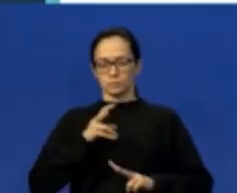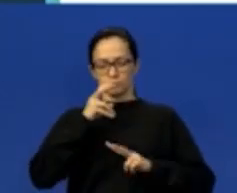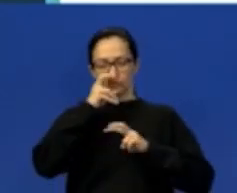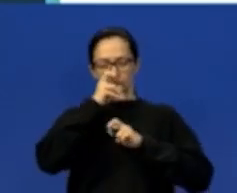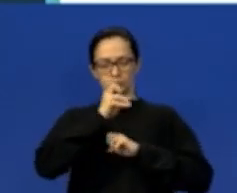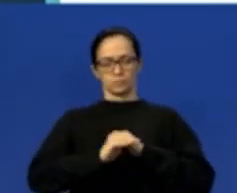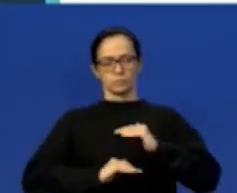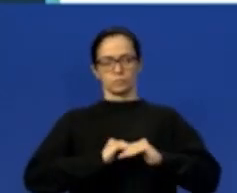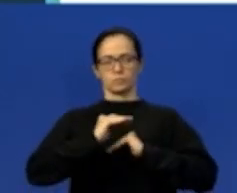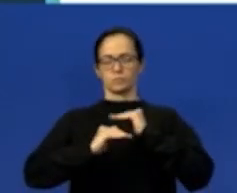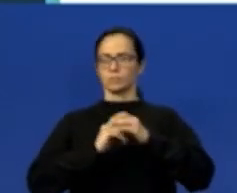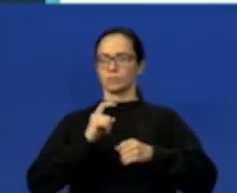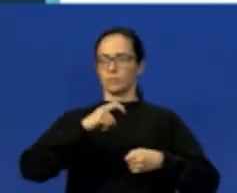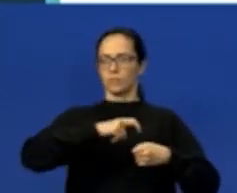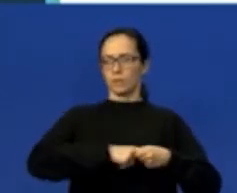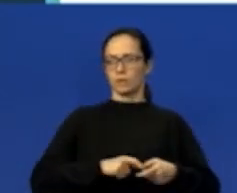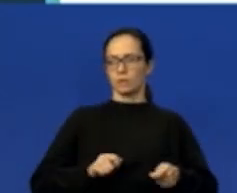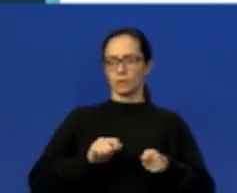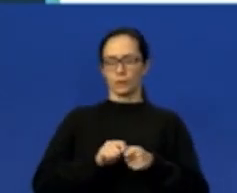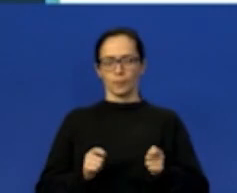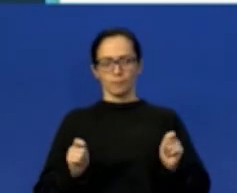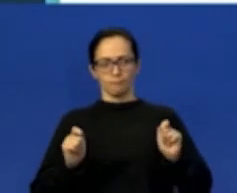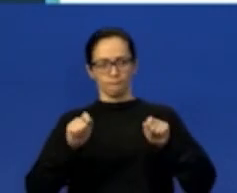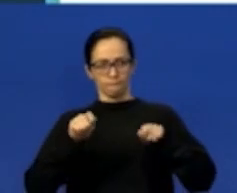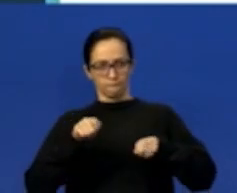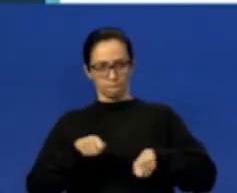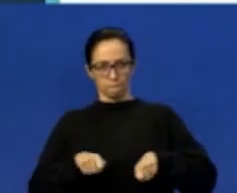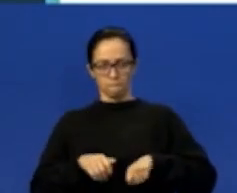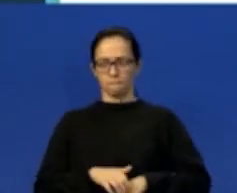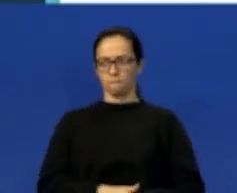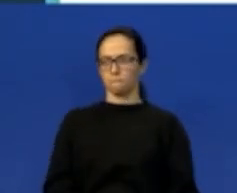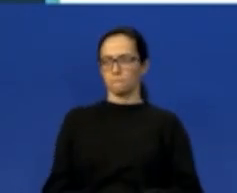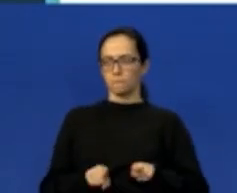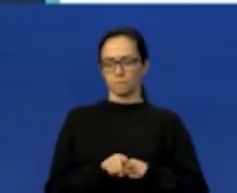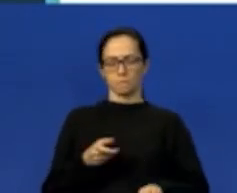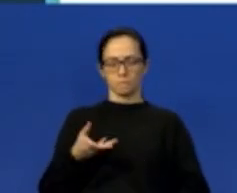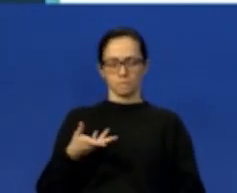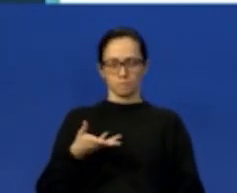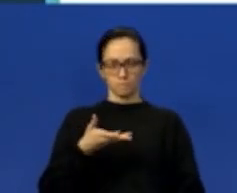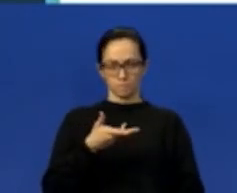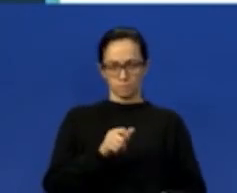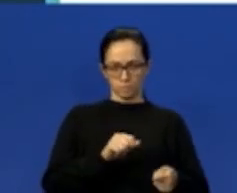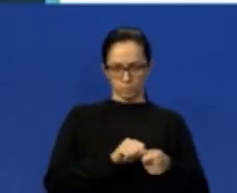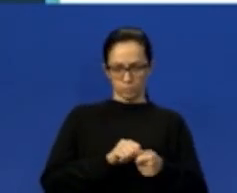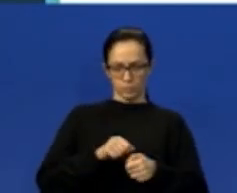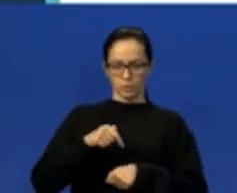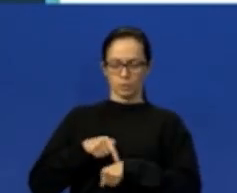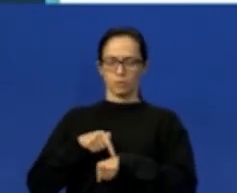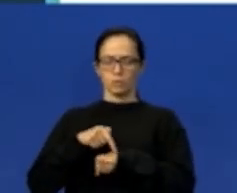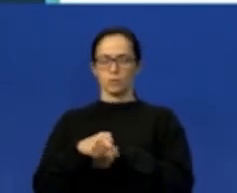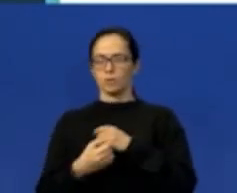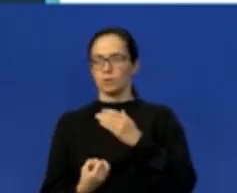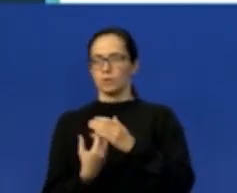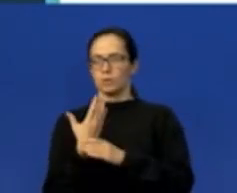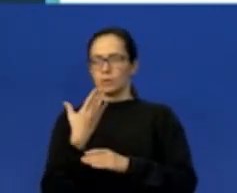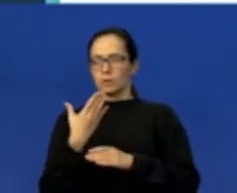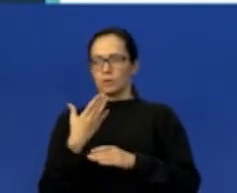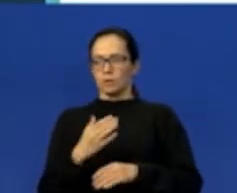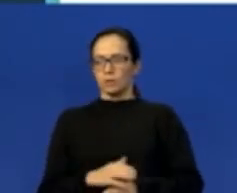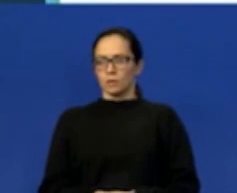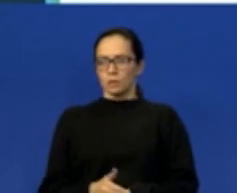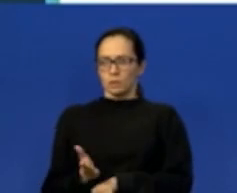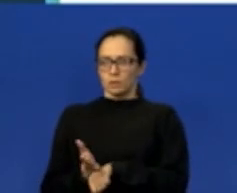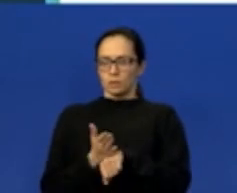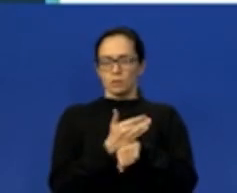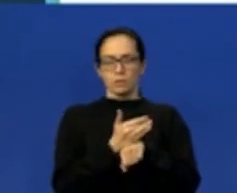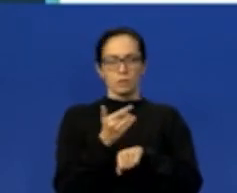força, da sua flexibilidade e, por conseguinte, a sua agilidade. O tempo de reação reduz, e isso faz